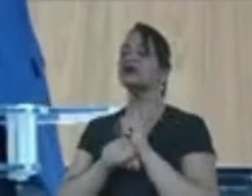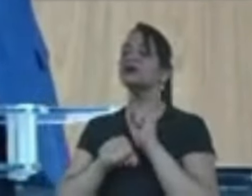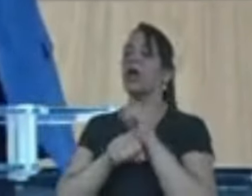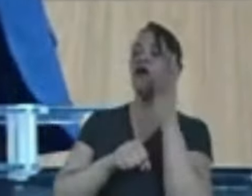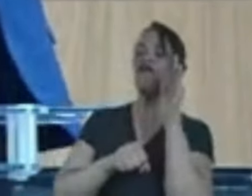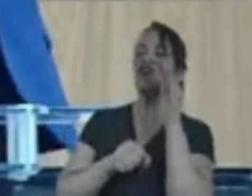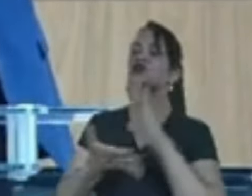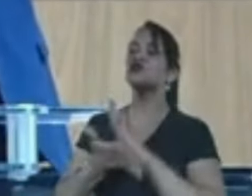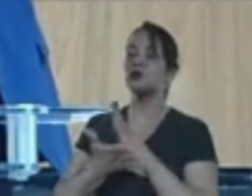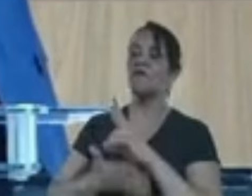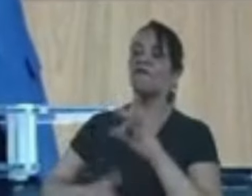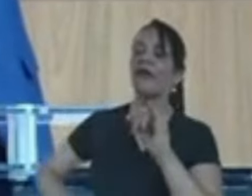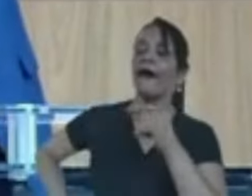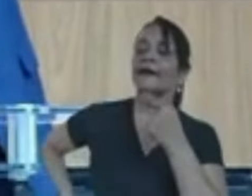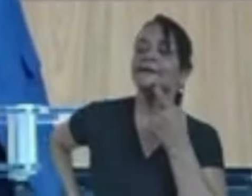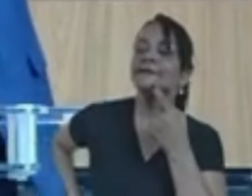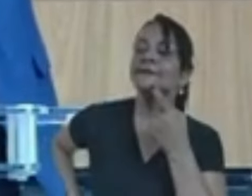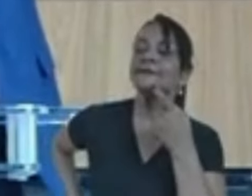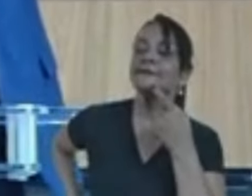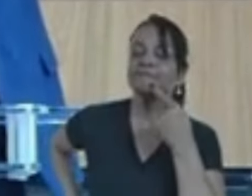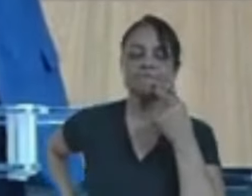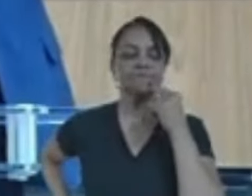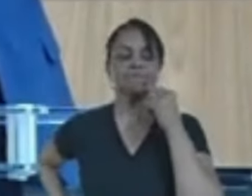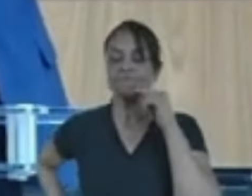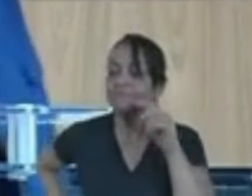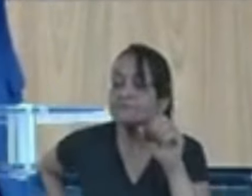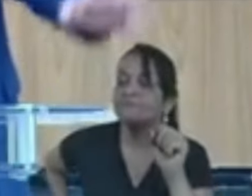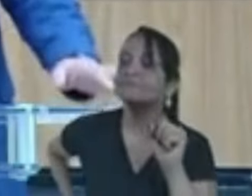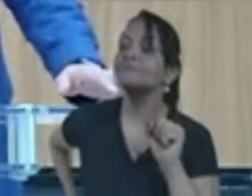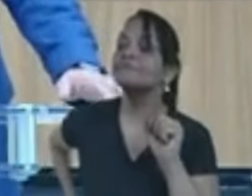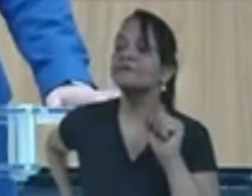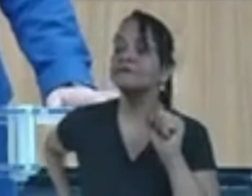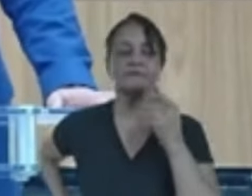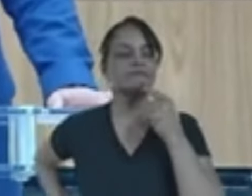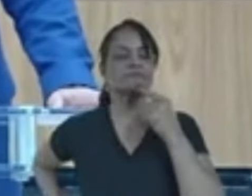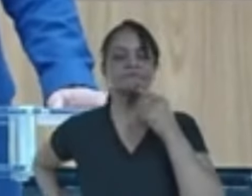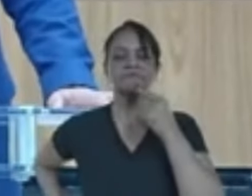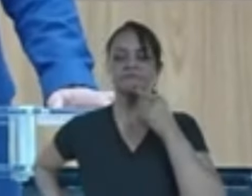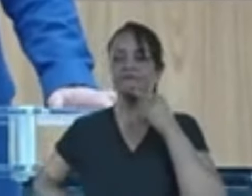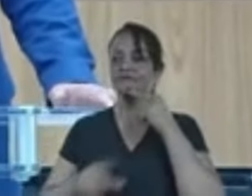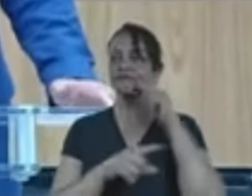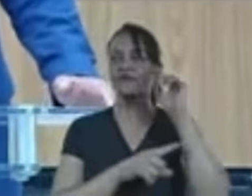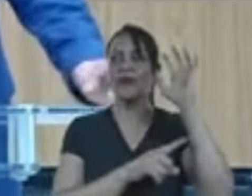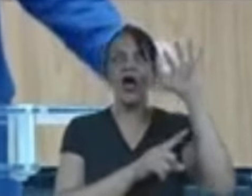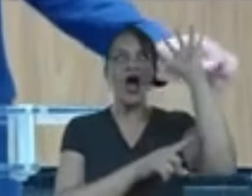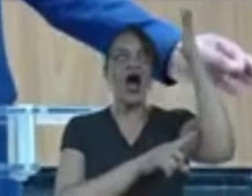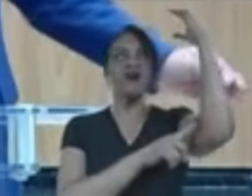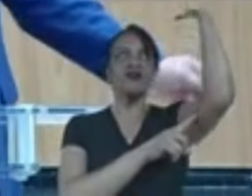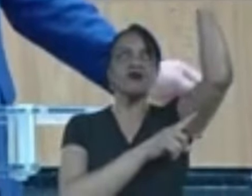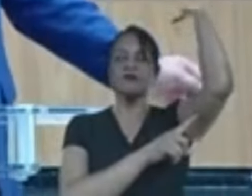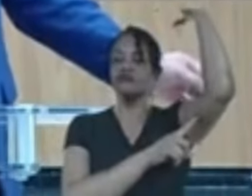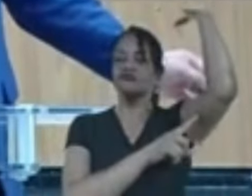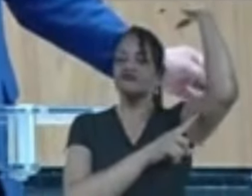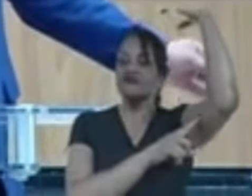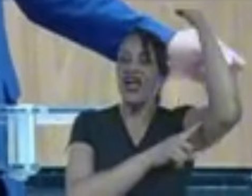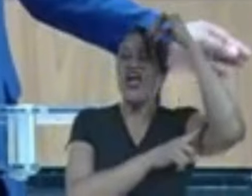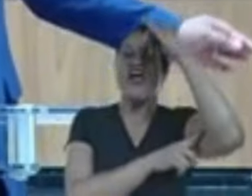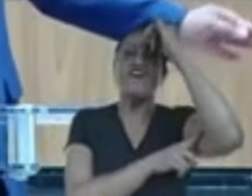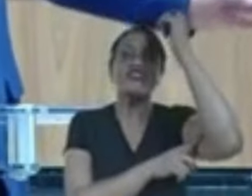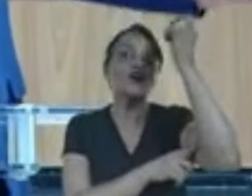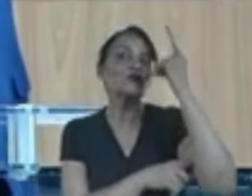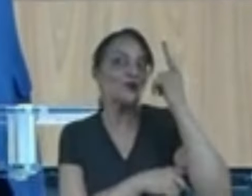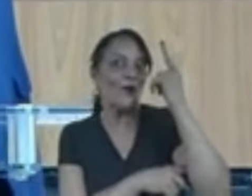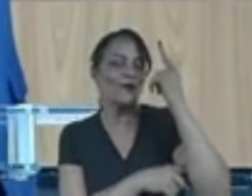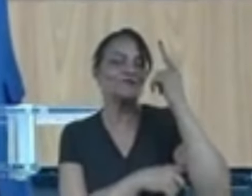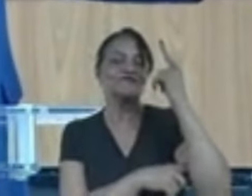pé de amoreira, um leguminaço do lado dele para proteger ele do sol. Depois, no cair da tarde, o